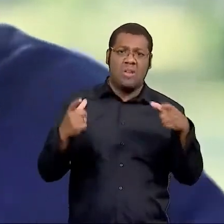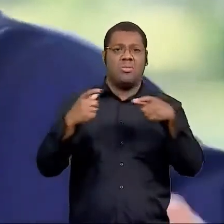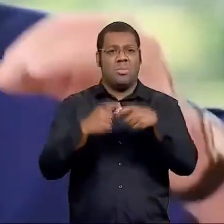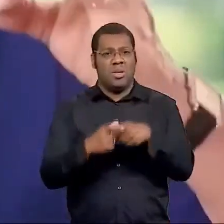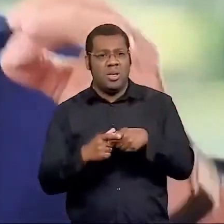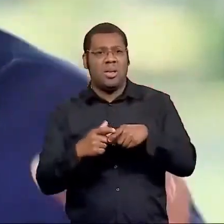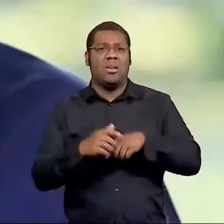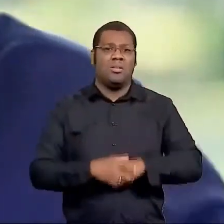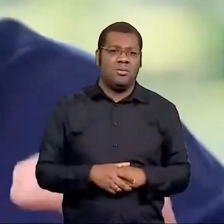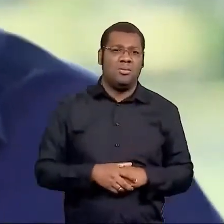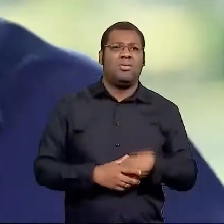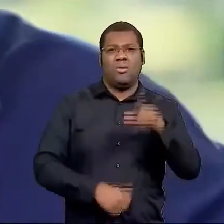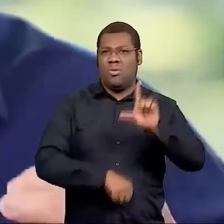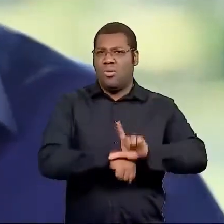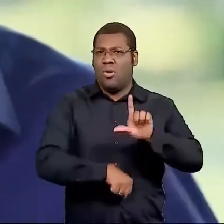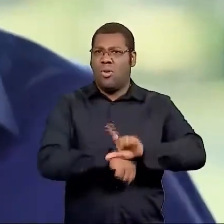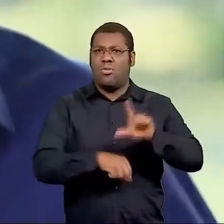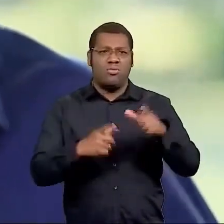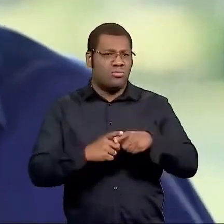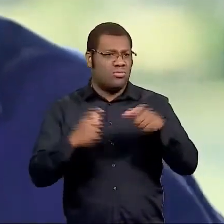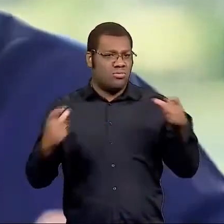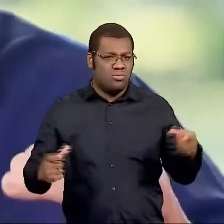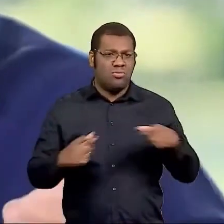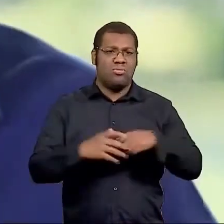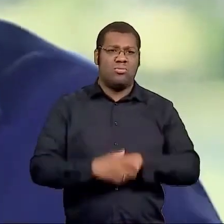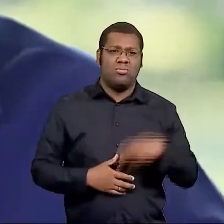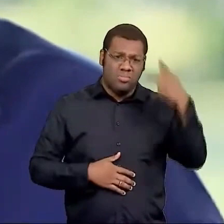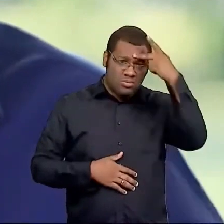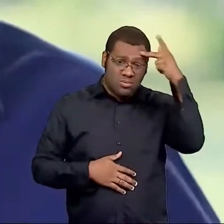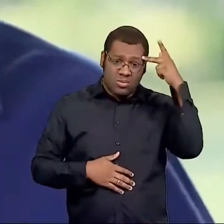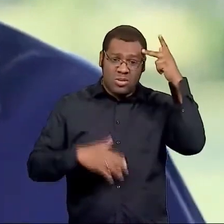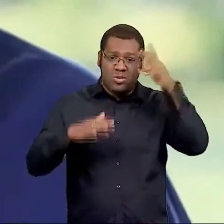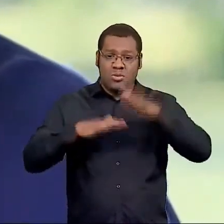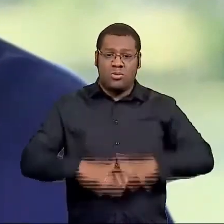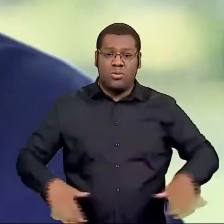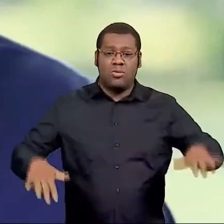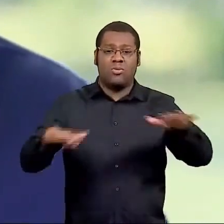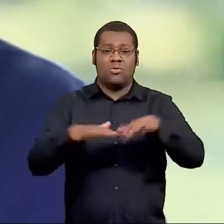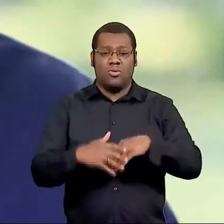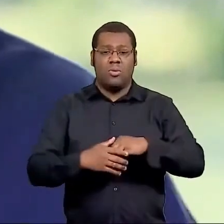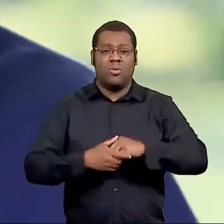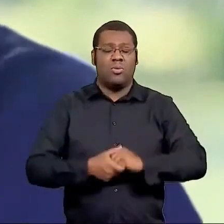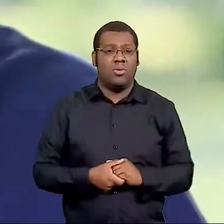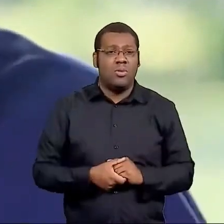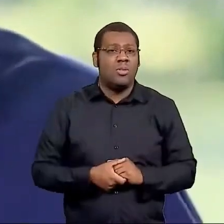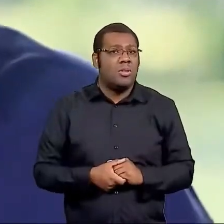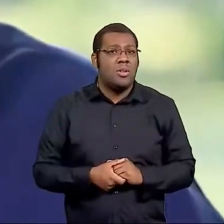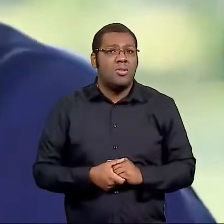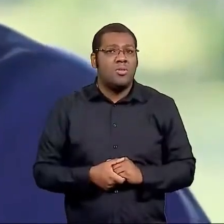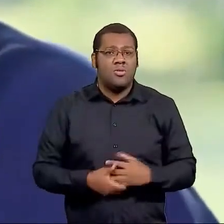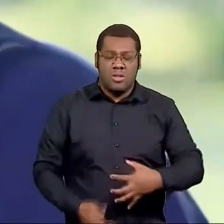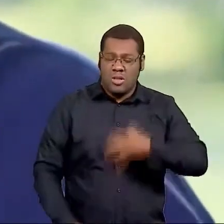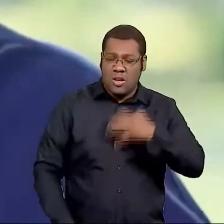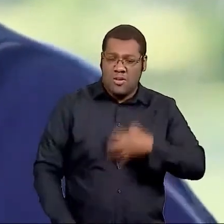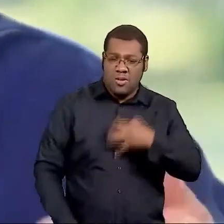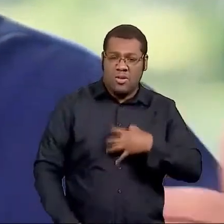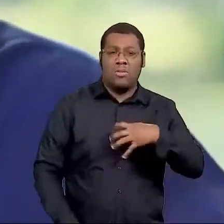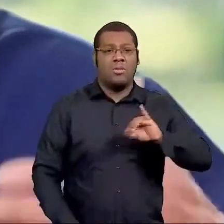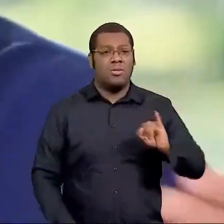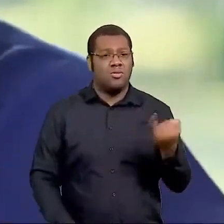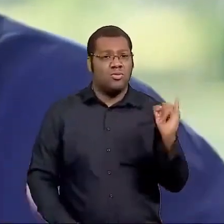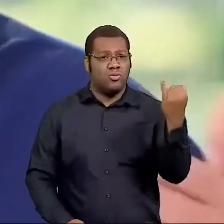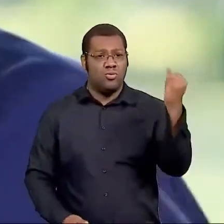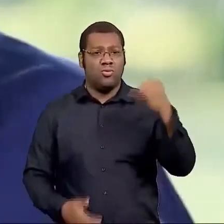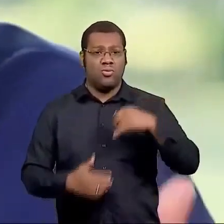grande Varejista ou seja todo mundo contra essa absurdo dessa taxa de juros que ninguém pode captar dinheiro para